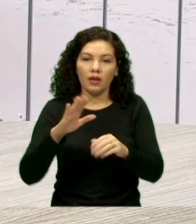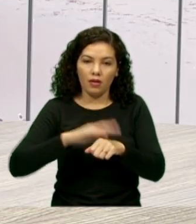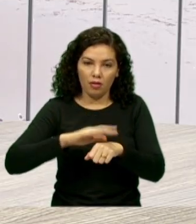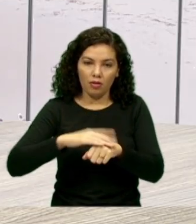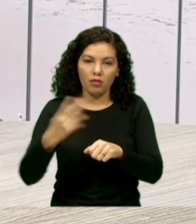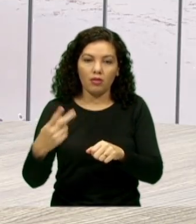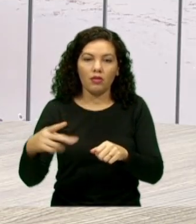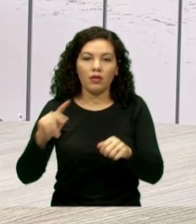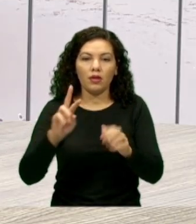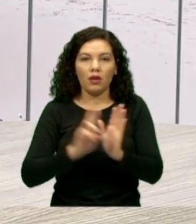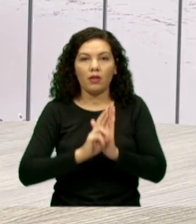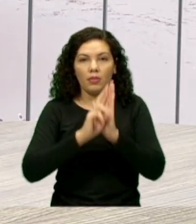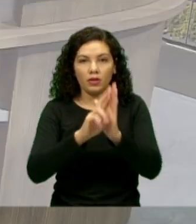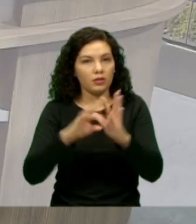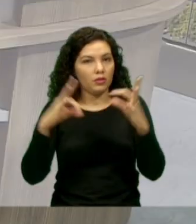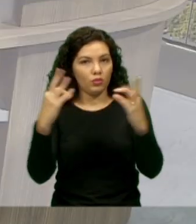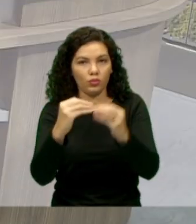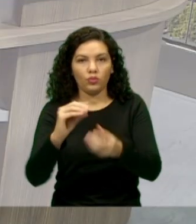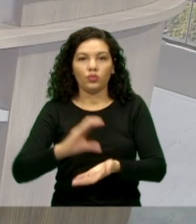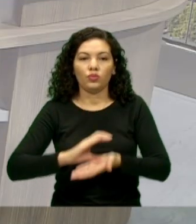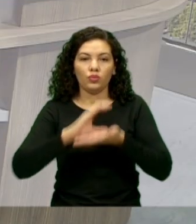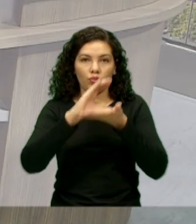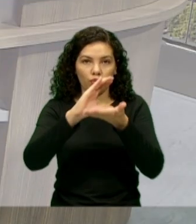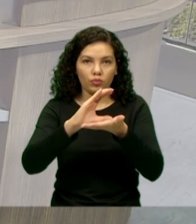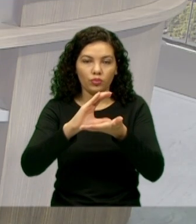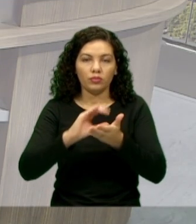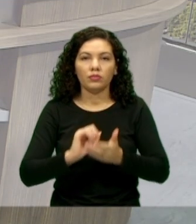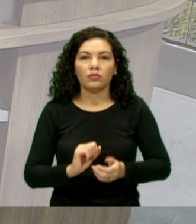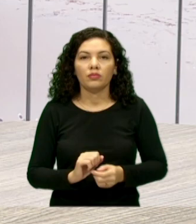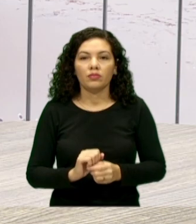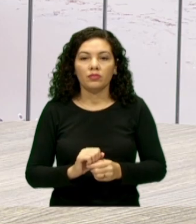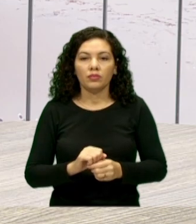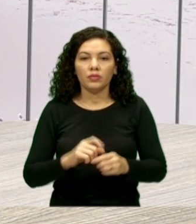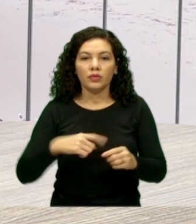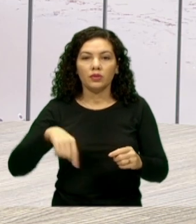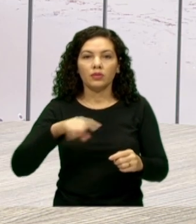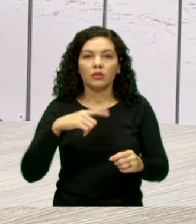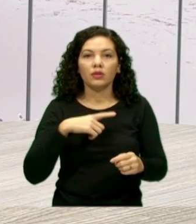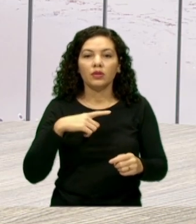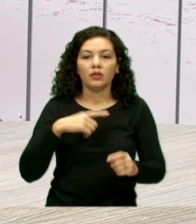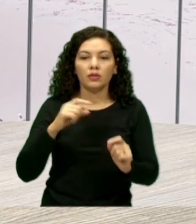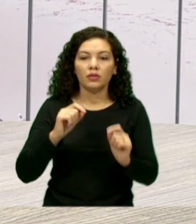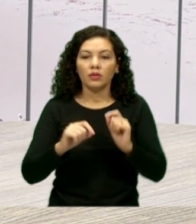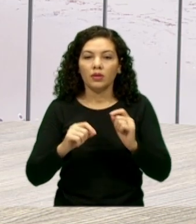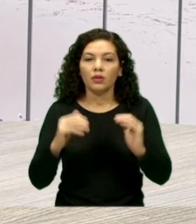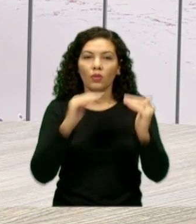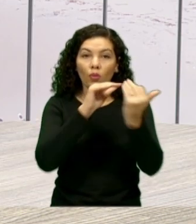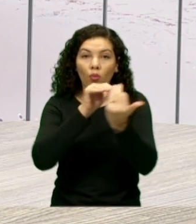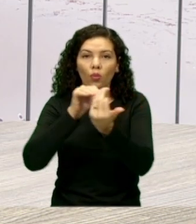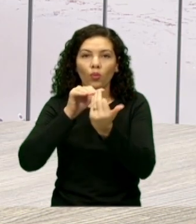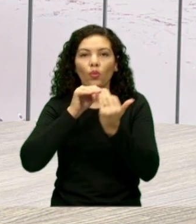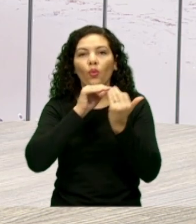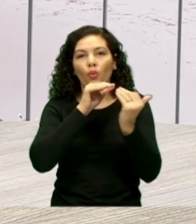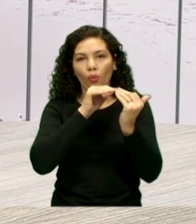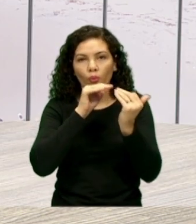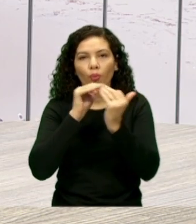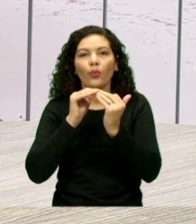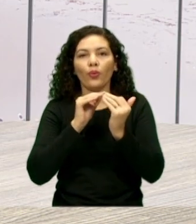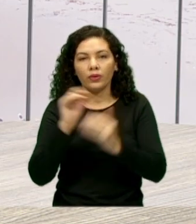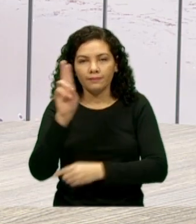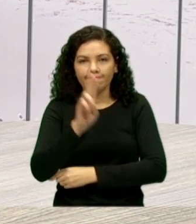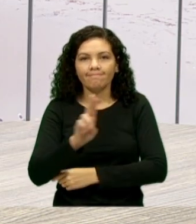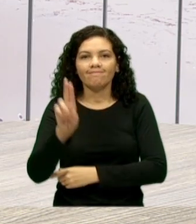mas é representando todos os conselheiros. E nós temos que concordar com aquele